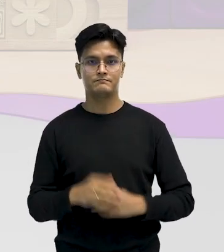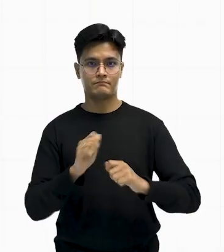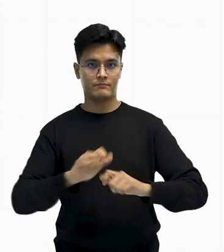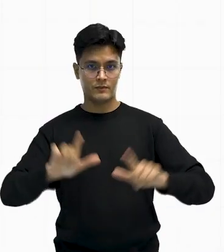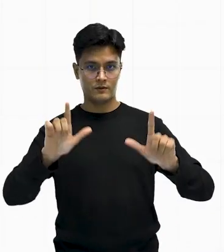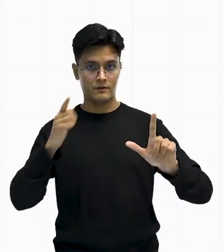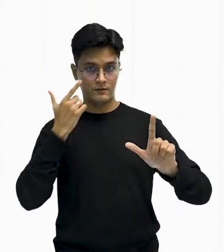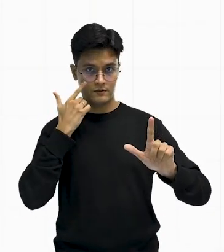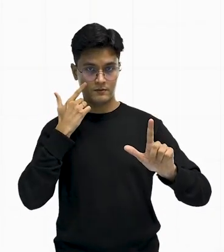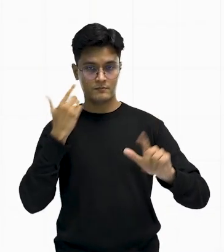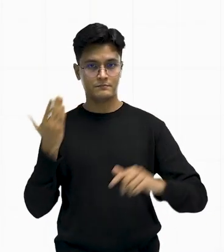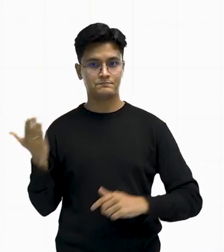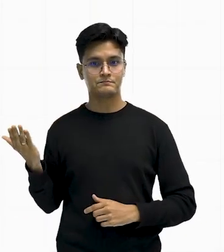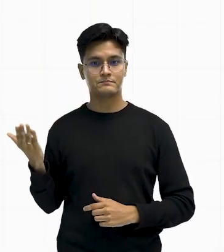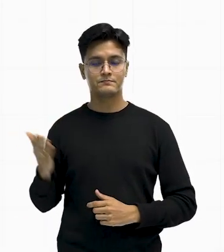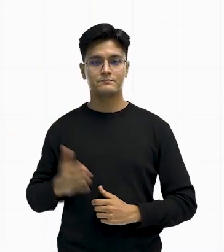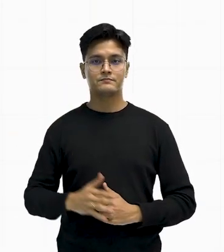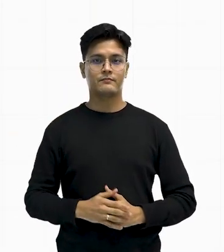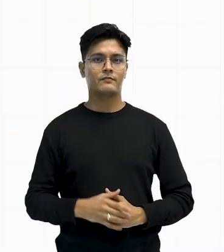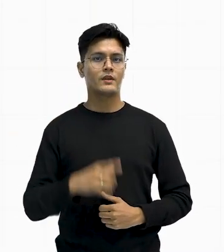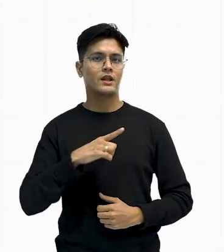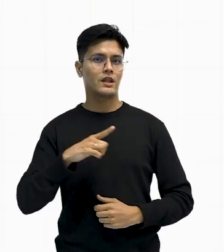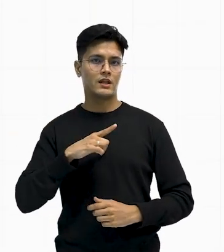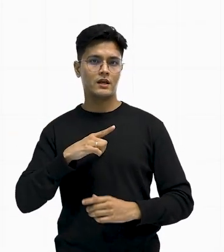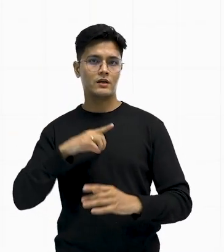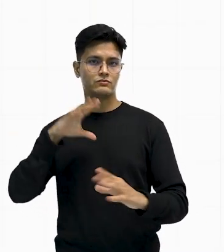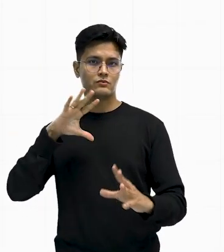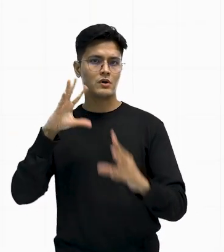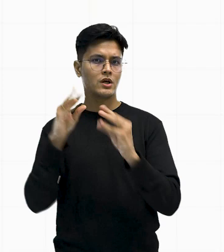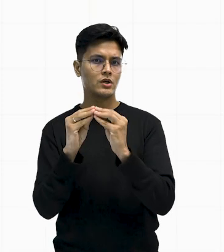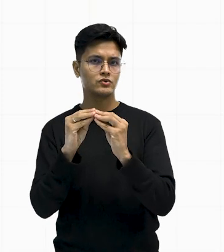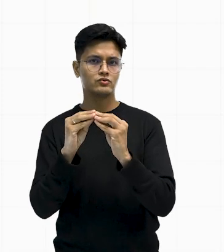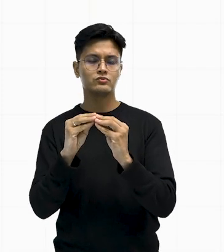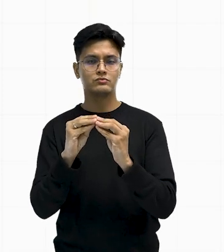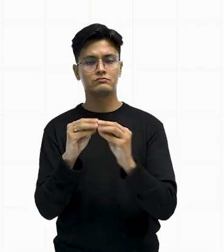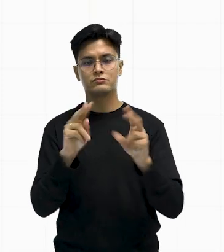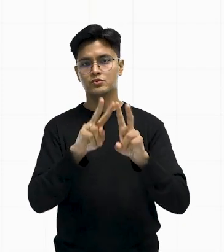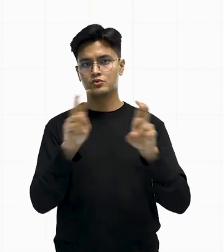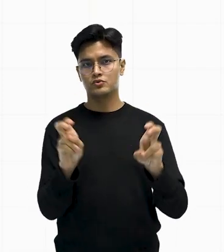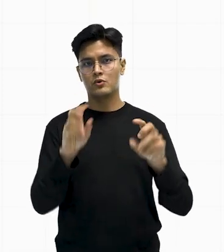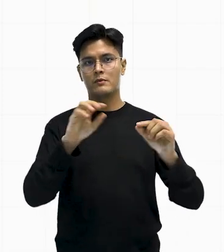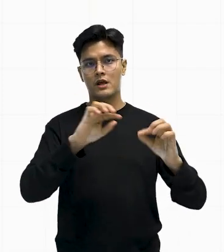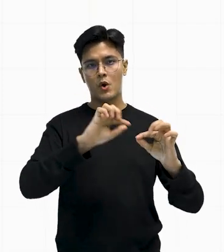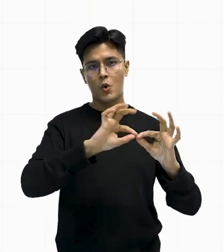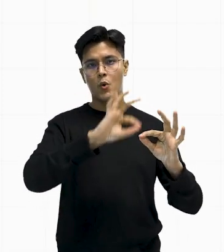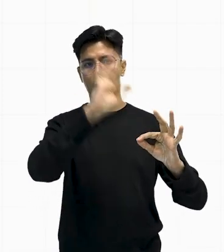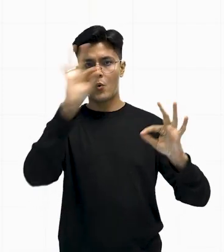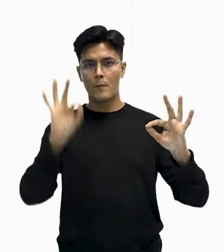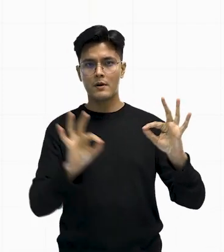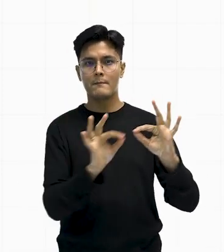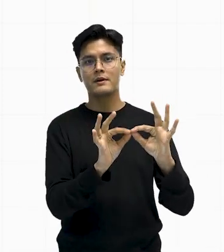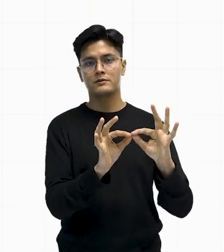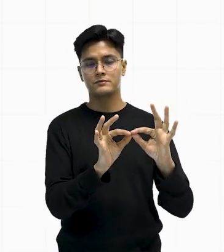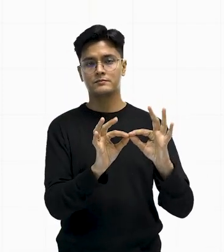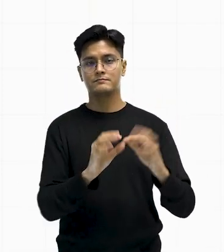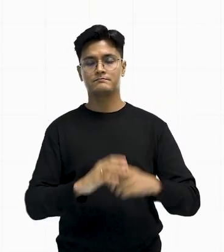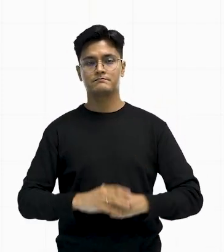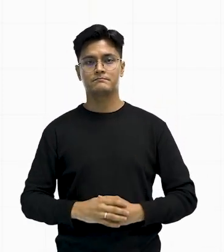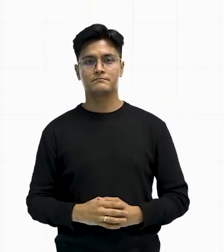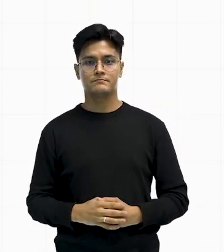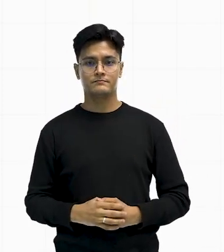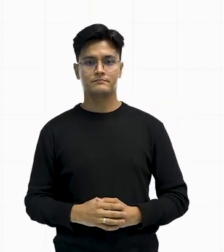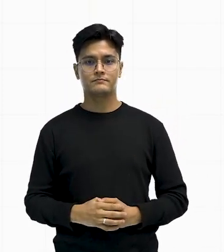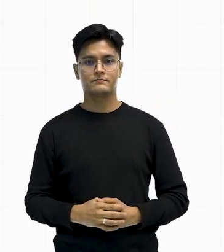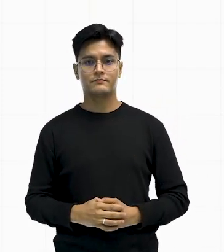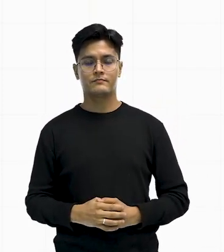só. Nós temos aqui um breve resumo sobre o comprimento da circunferência. Então, olha lá. Primeiro,